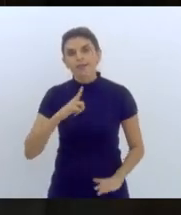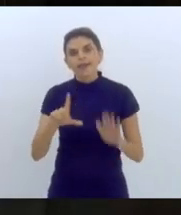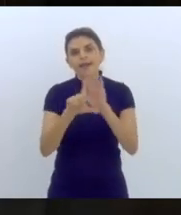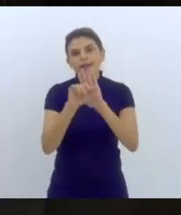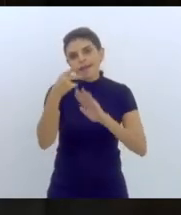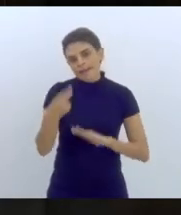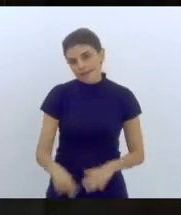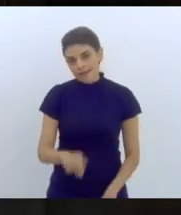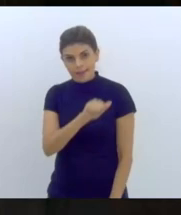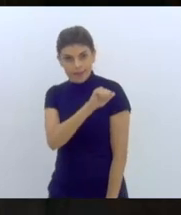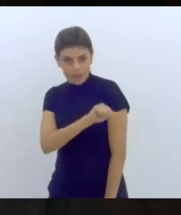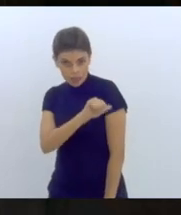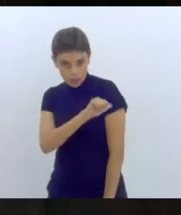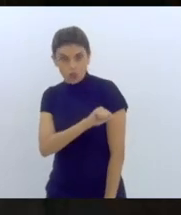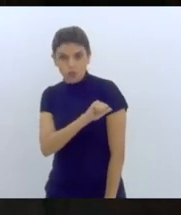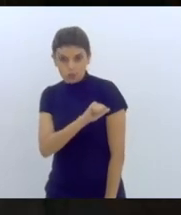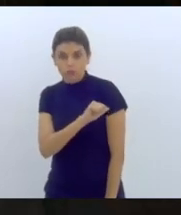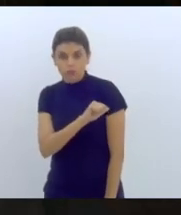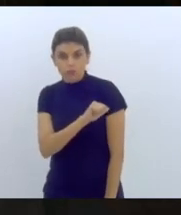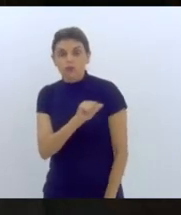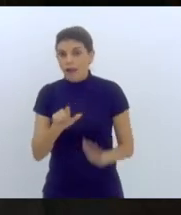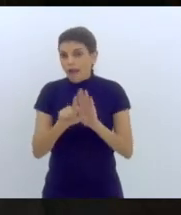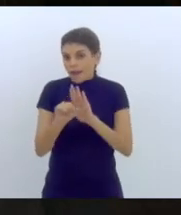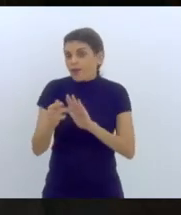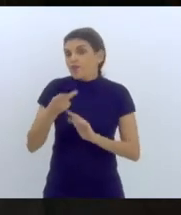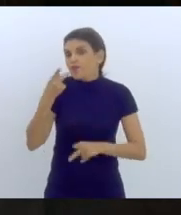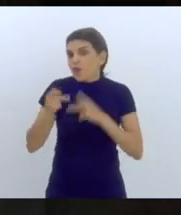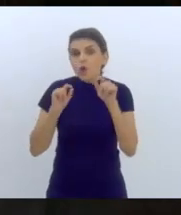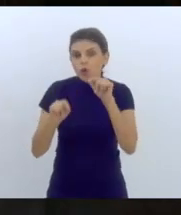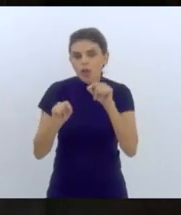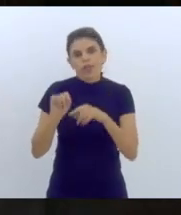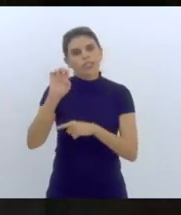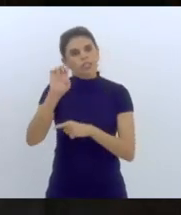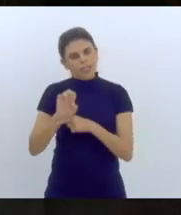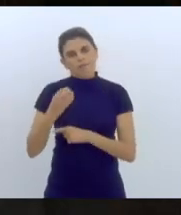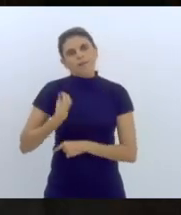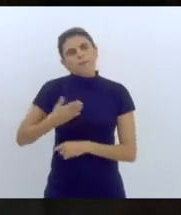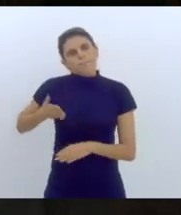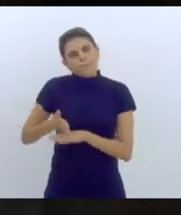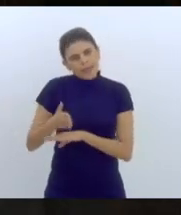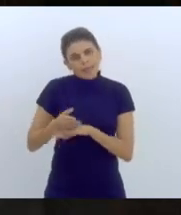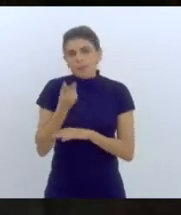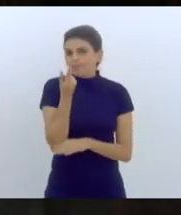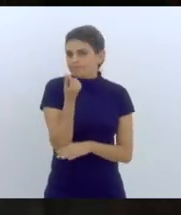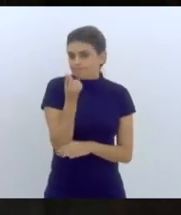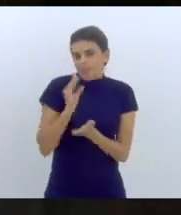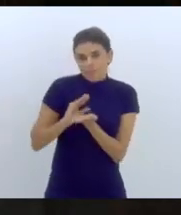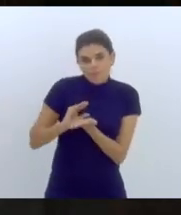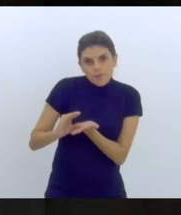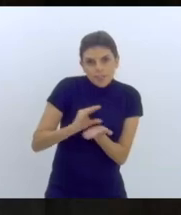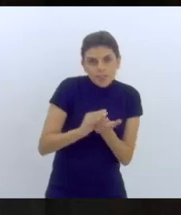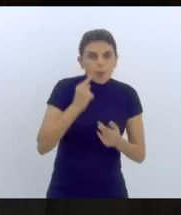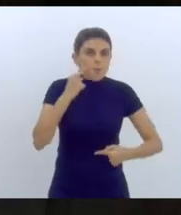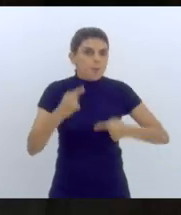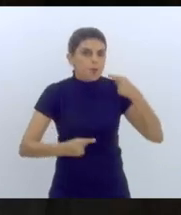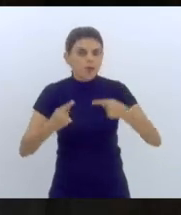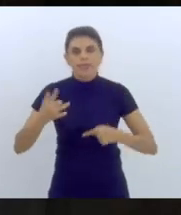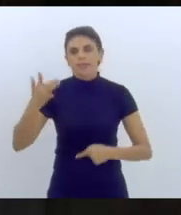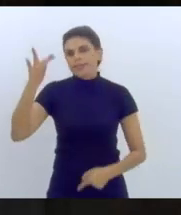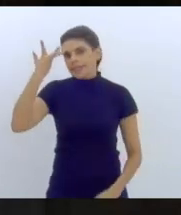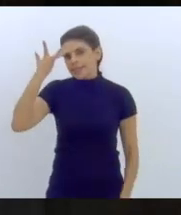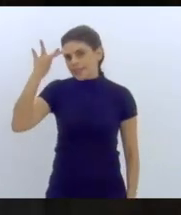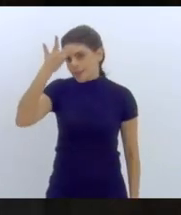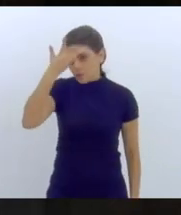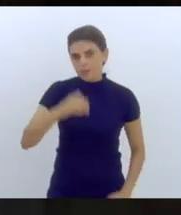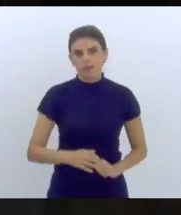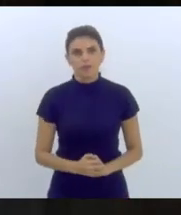Estado do Rio de Janeiro que diz que o Estado vai participar do financiamento da política de saúde mental.